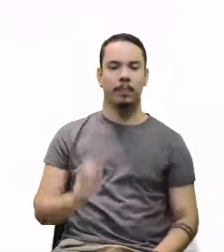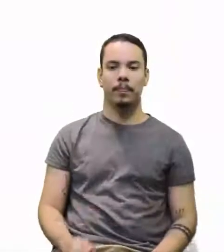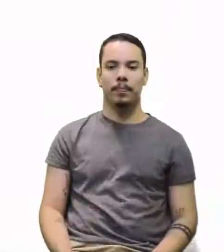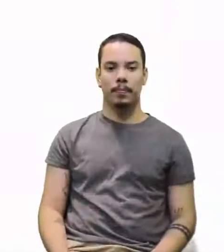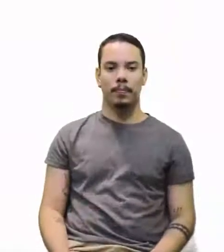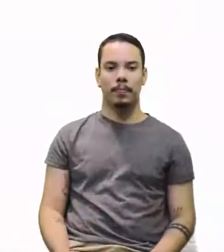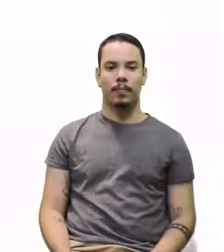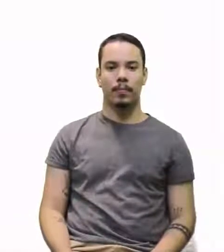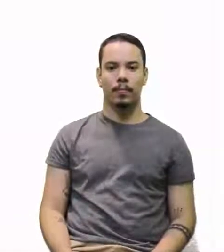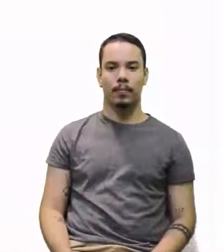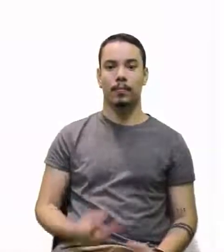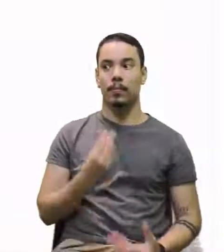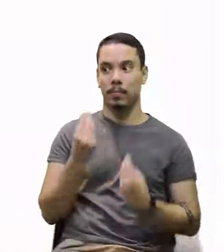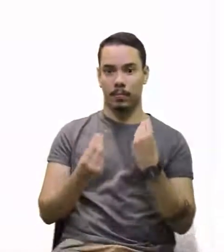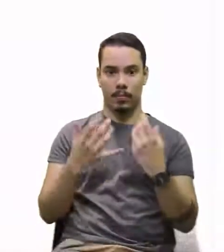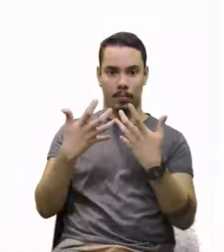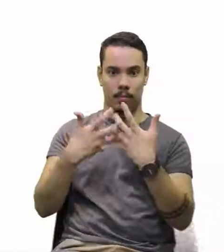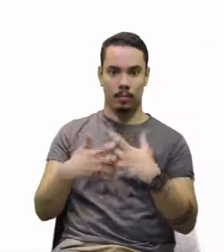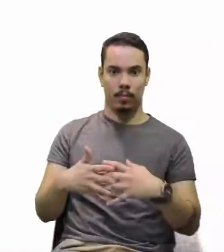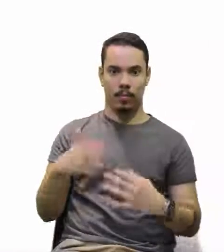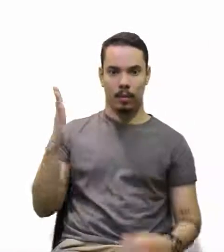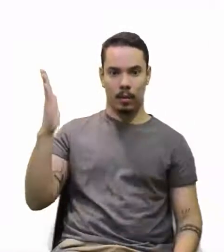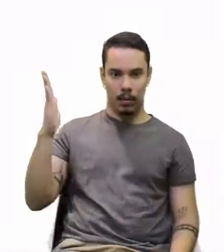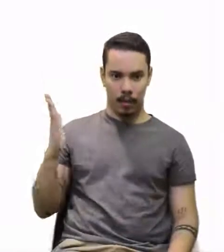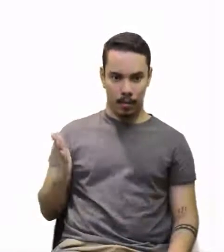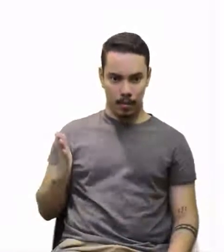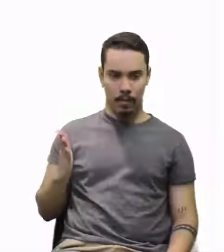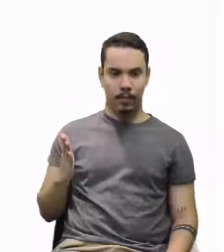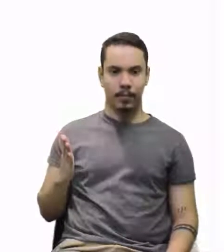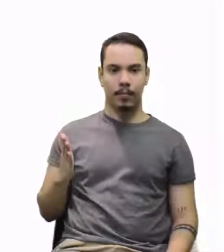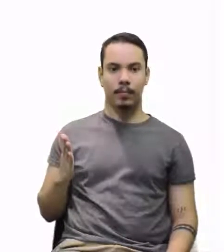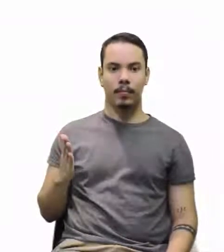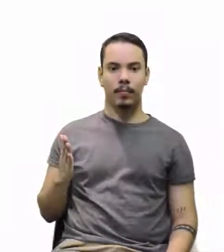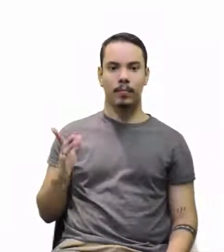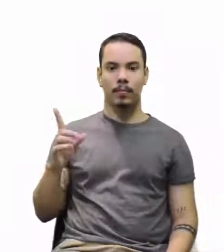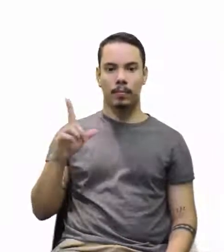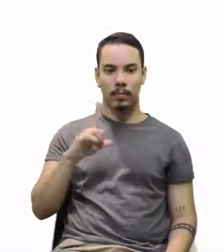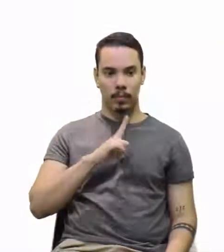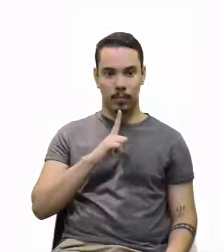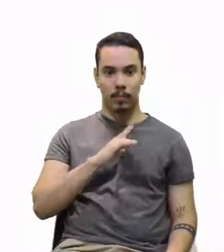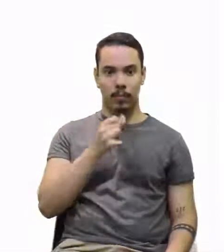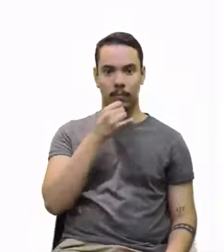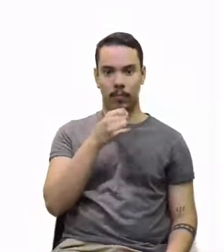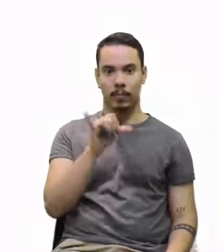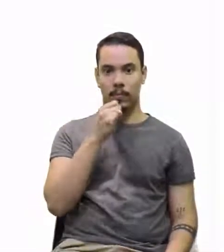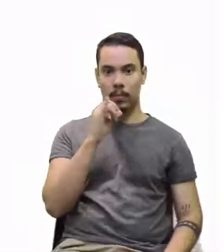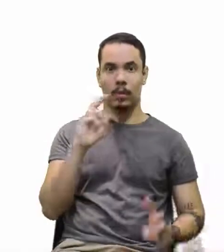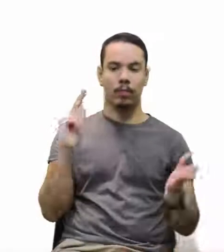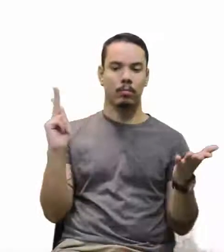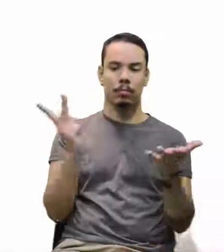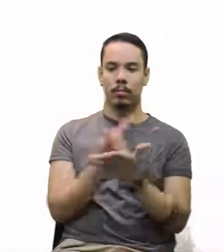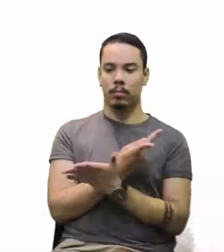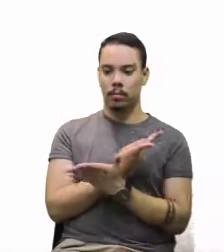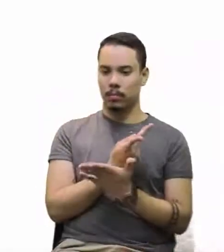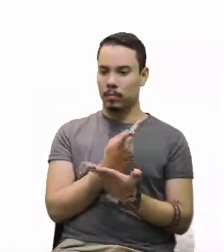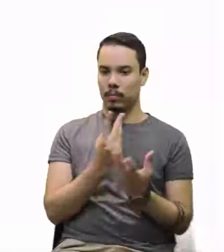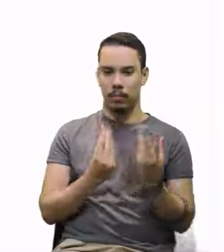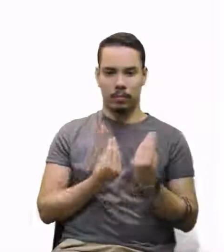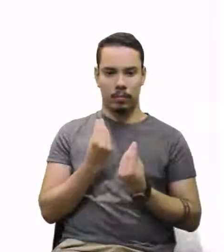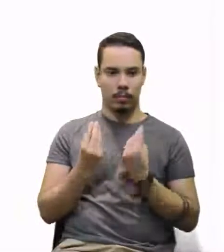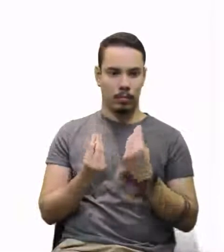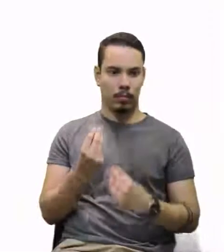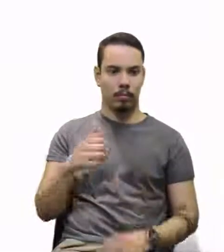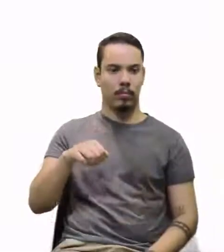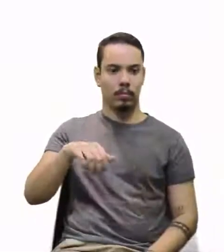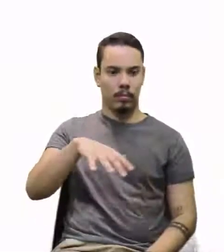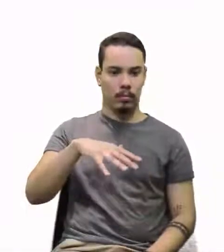a indutância de um circuito, a indução eletromagnética é um fenômeno causado por um